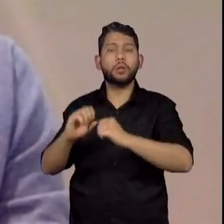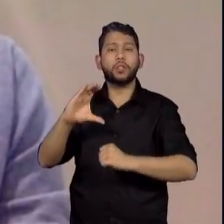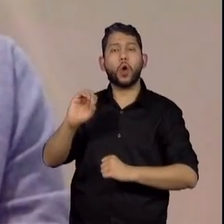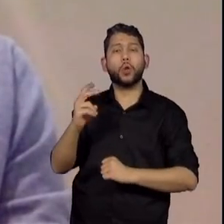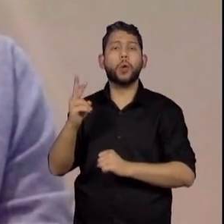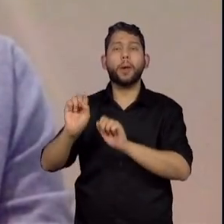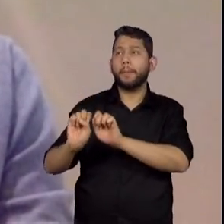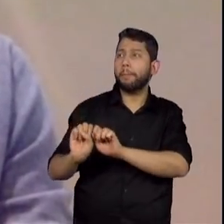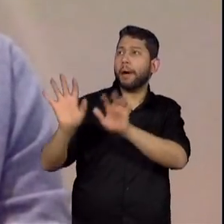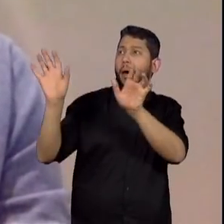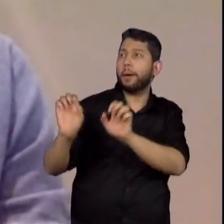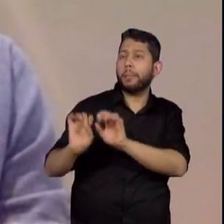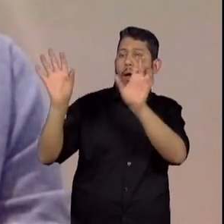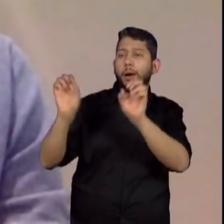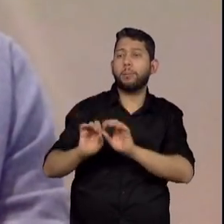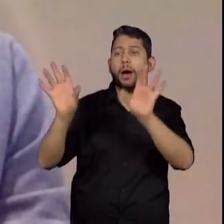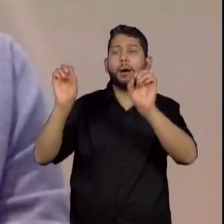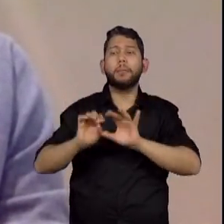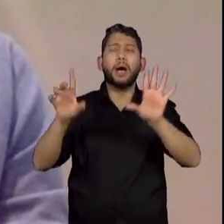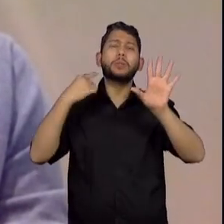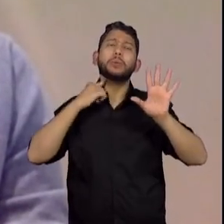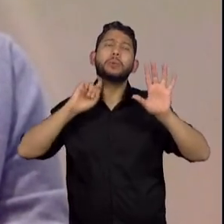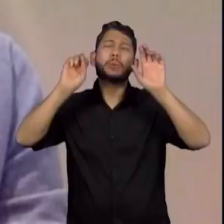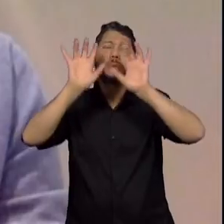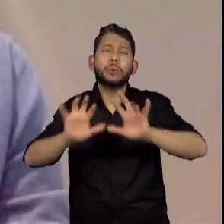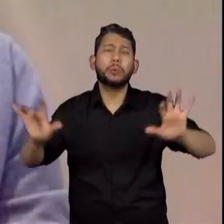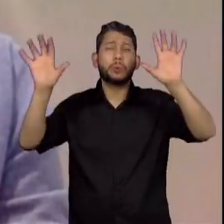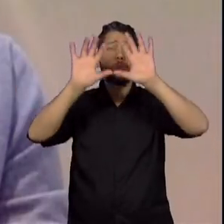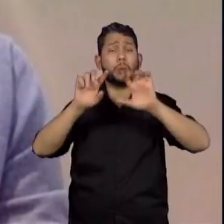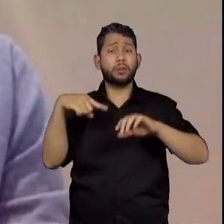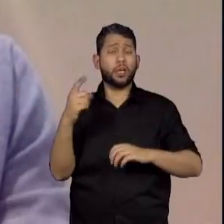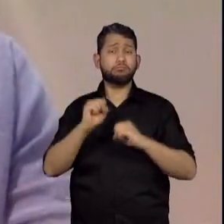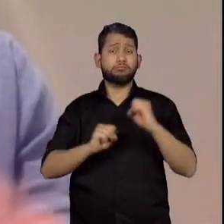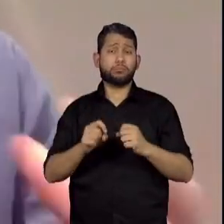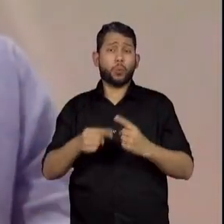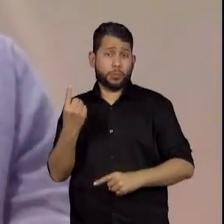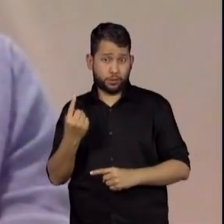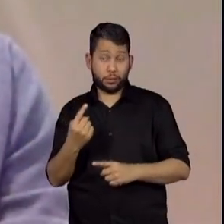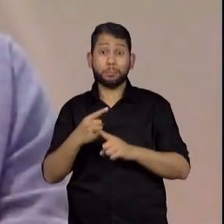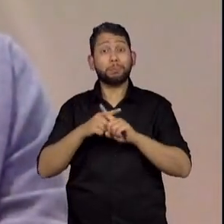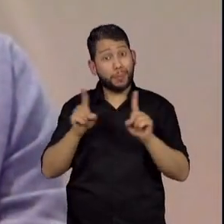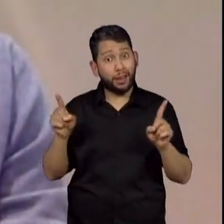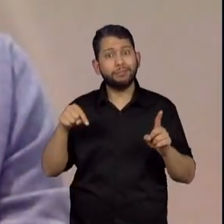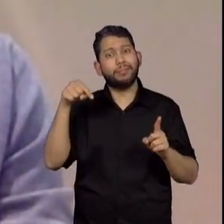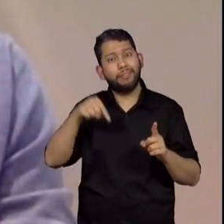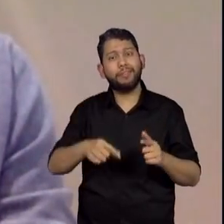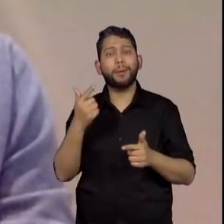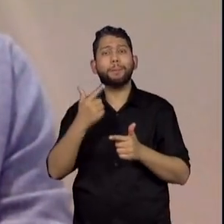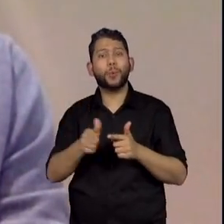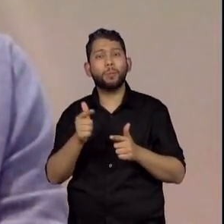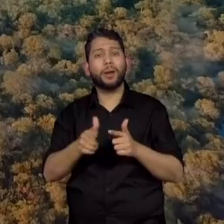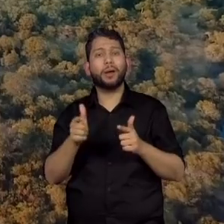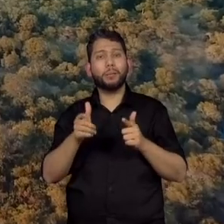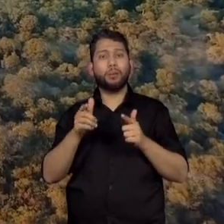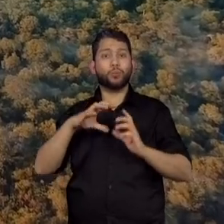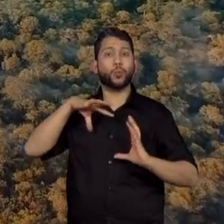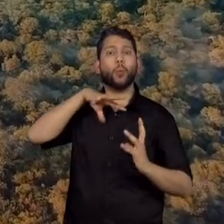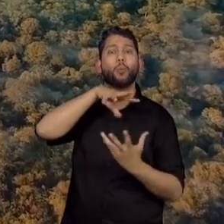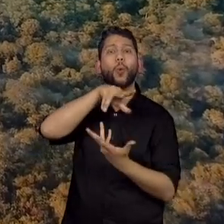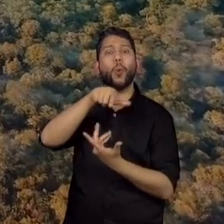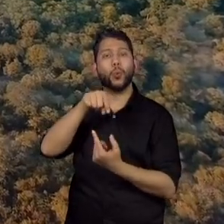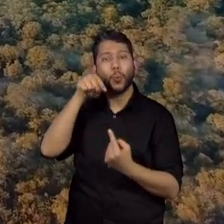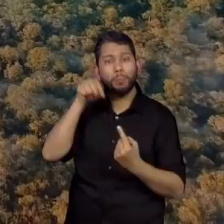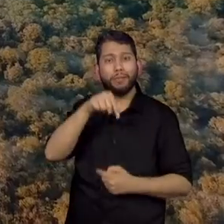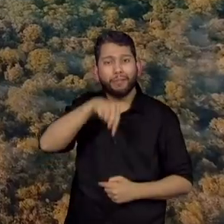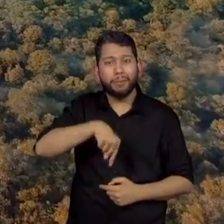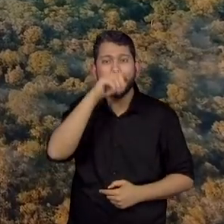industrial, né, relacionada às emissões, mas grande parte das emissões e que tem um fator importante global de